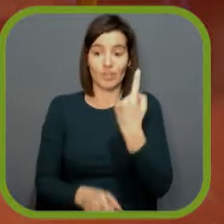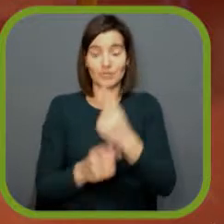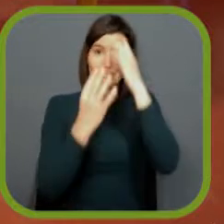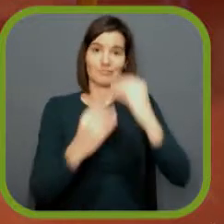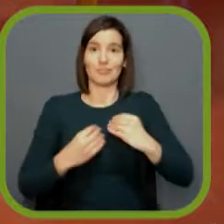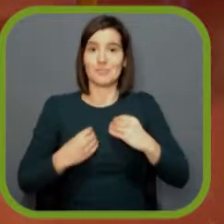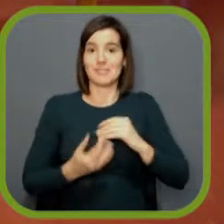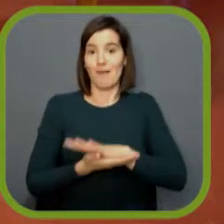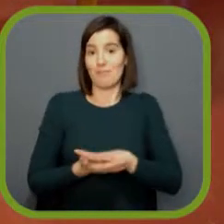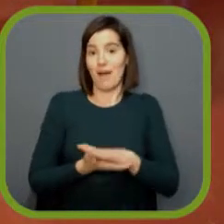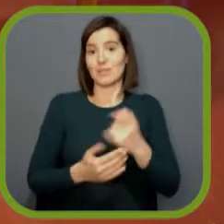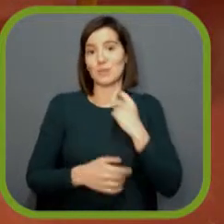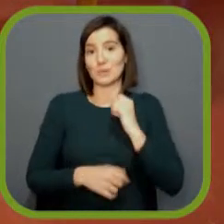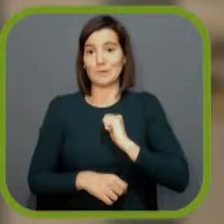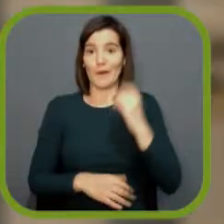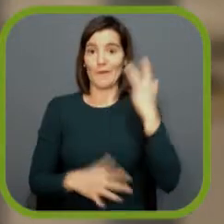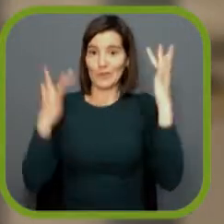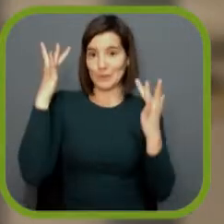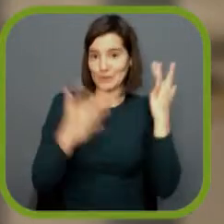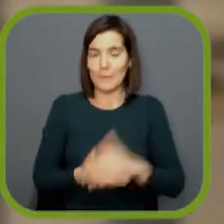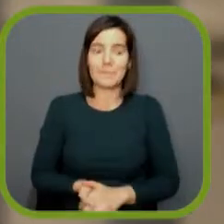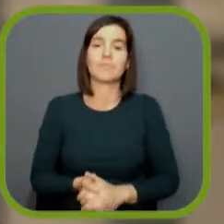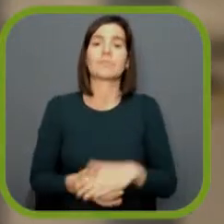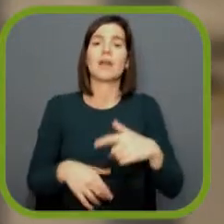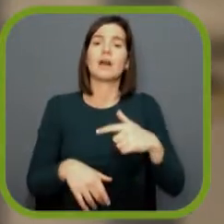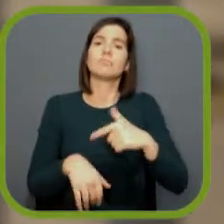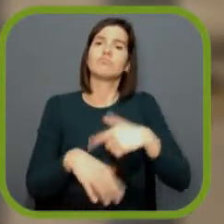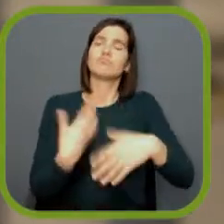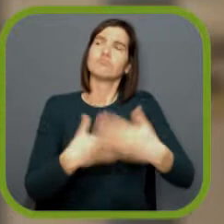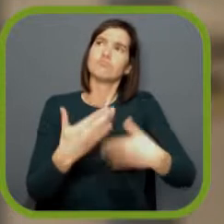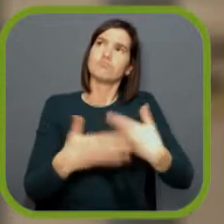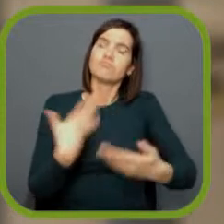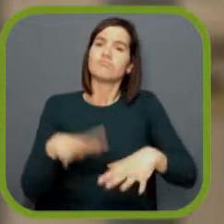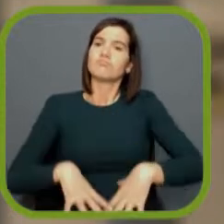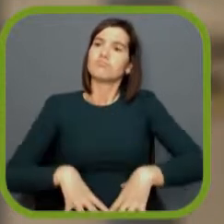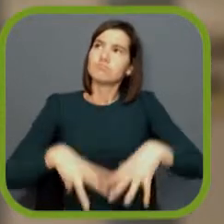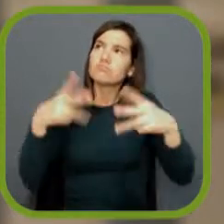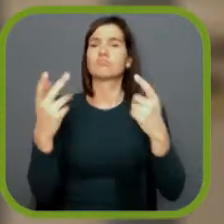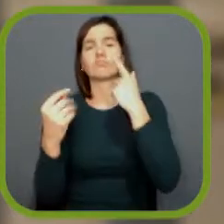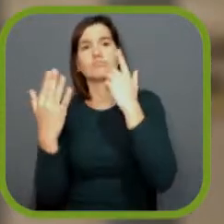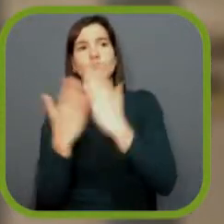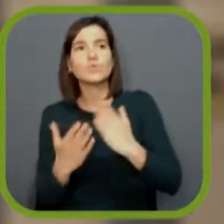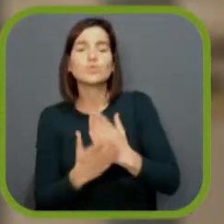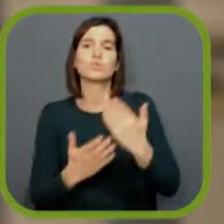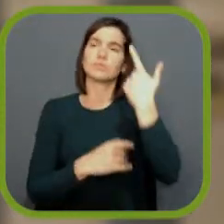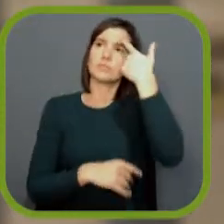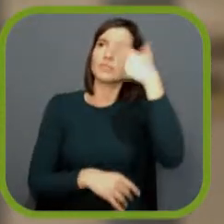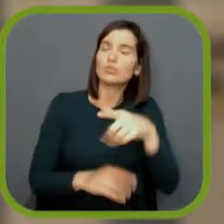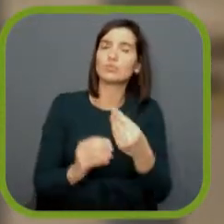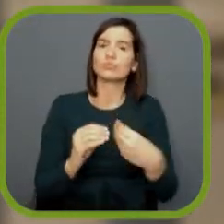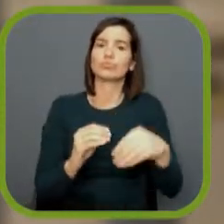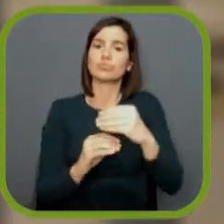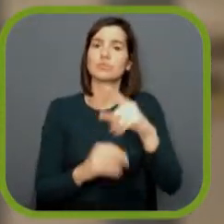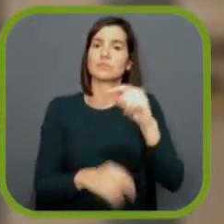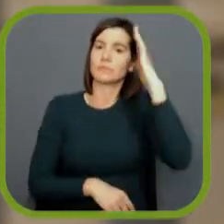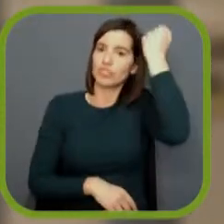tendo em conta que a minha formação base é em filosofia. Mas depois, progressivamente, à medida que fui avançando nos meus estudos, tirando a